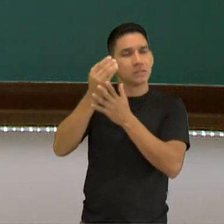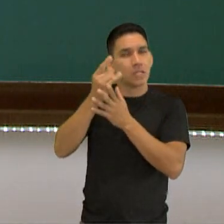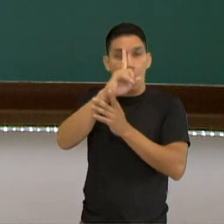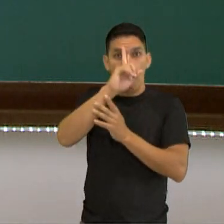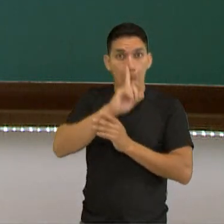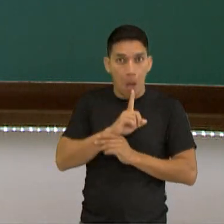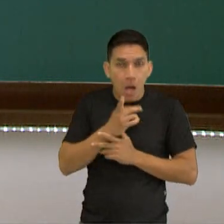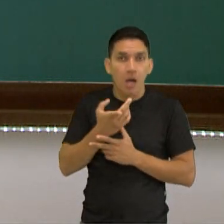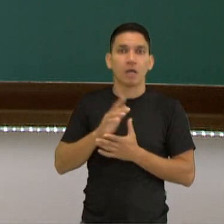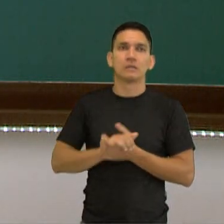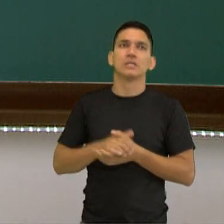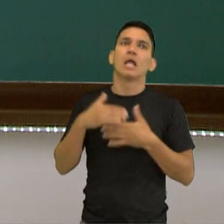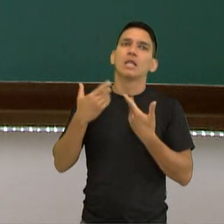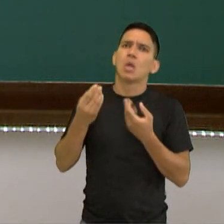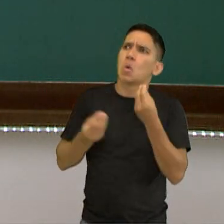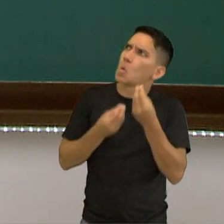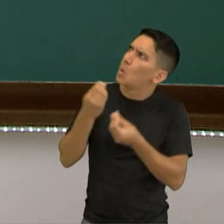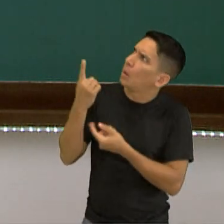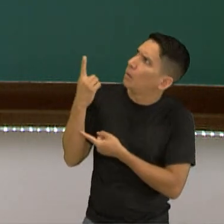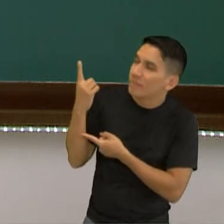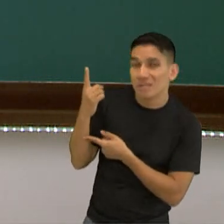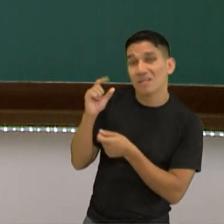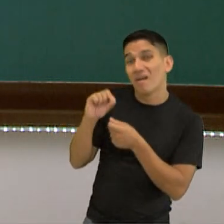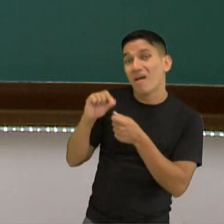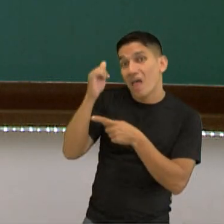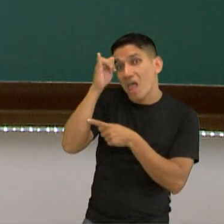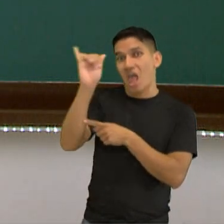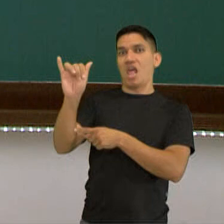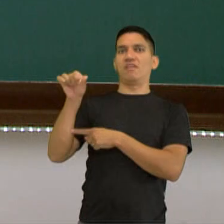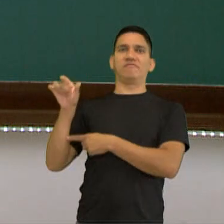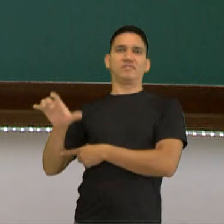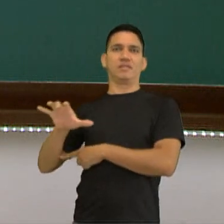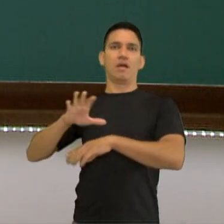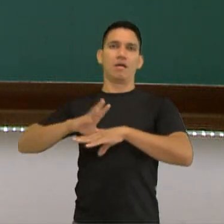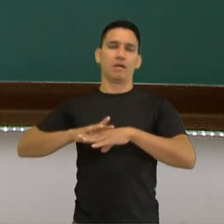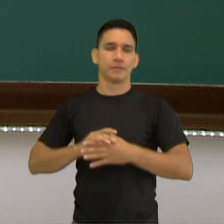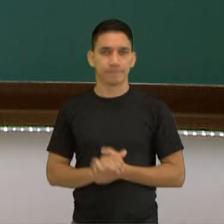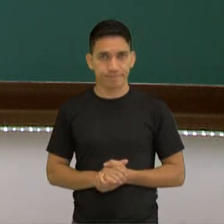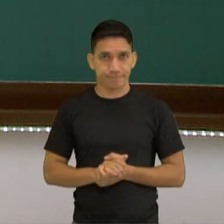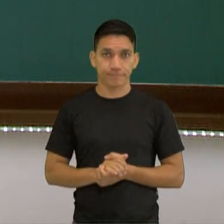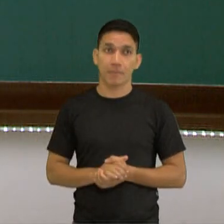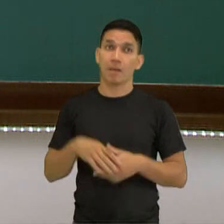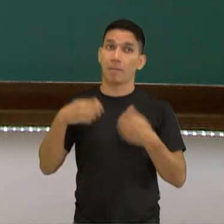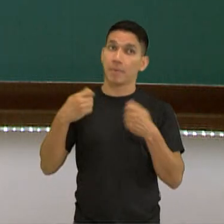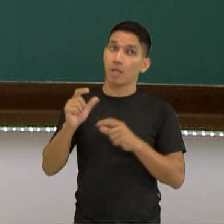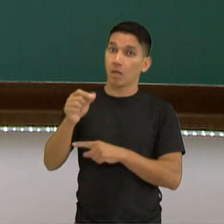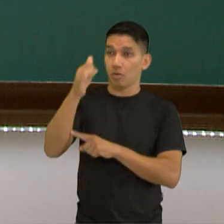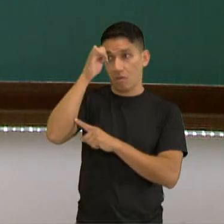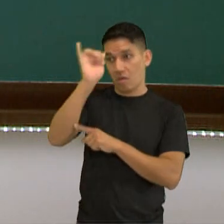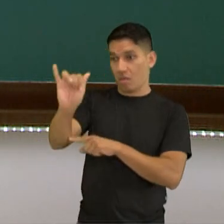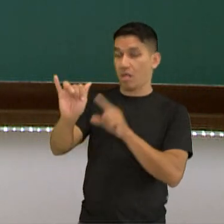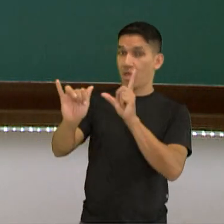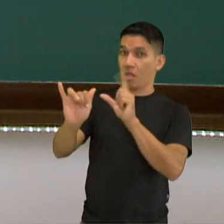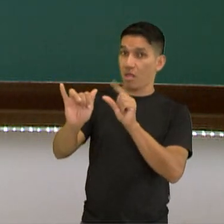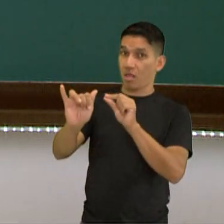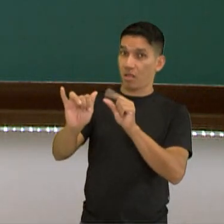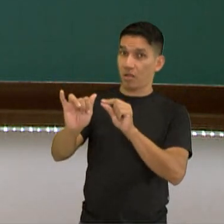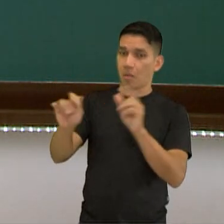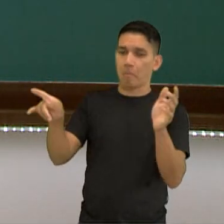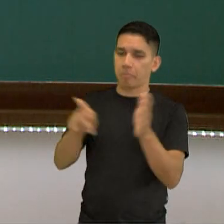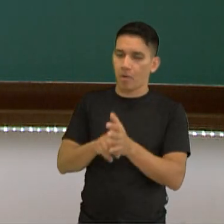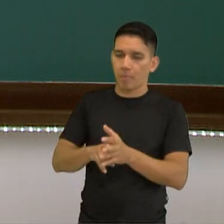amarelada. Então, como que a gente pode fazer para evitar isso? Eliminar, olha lá, os criadouros